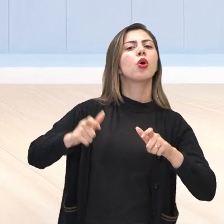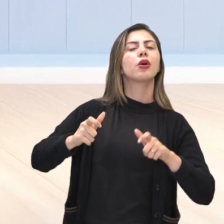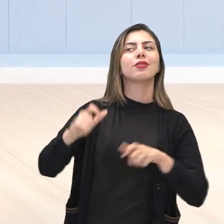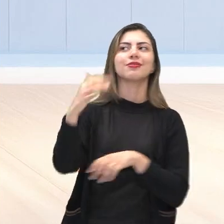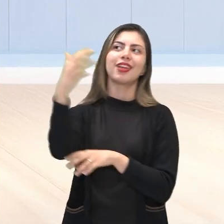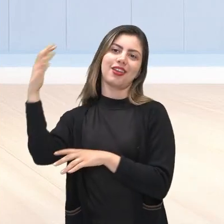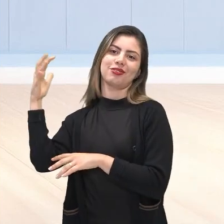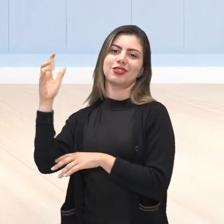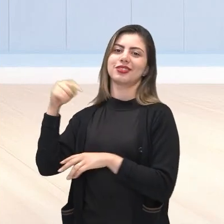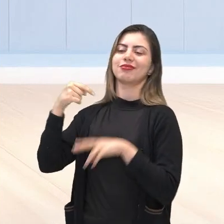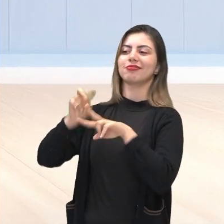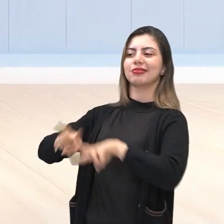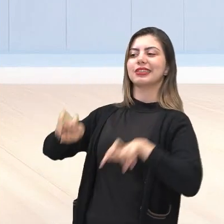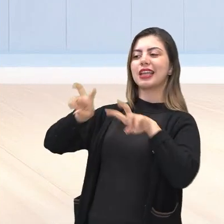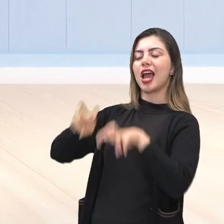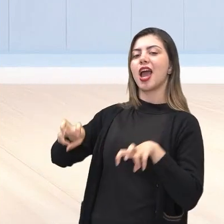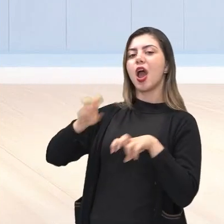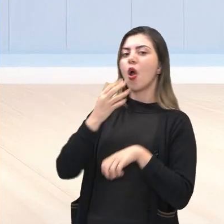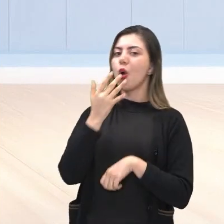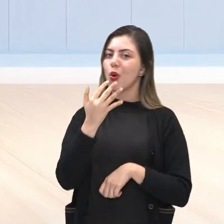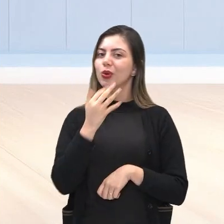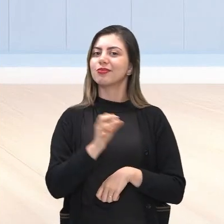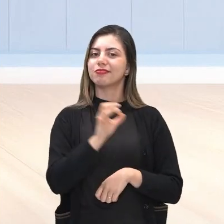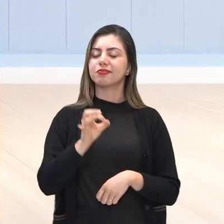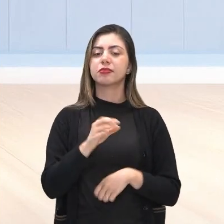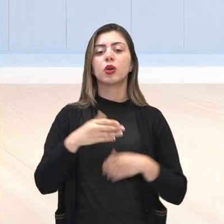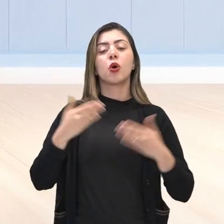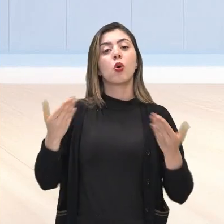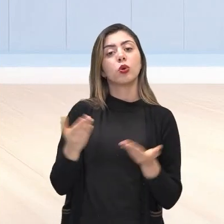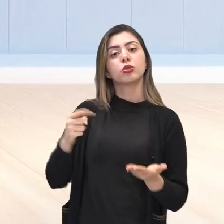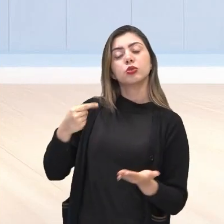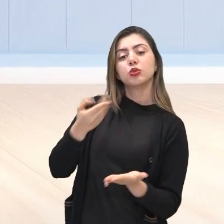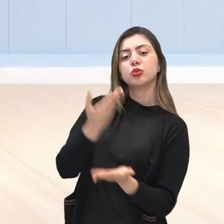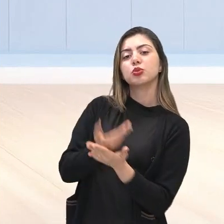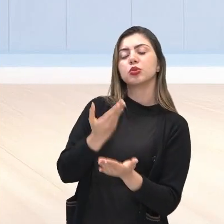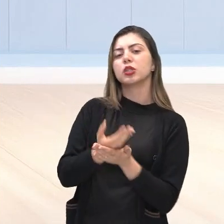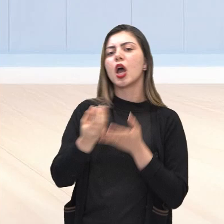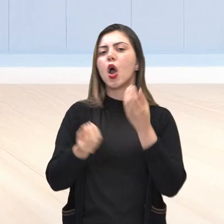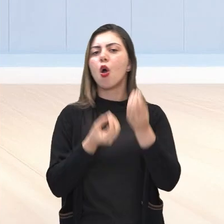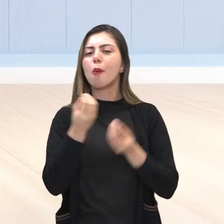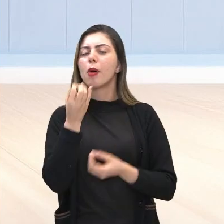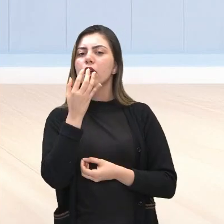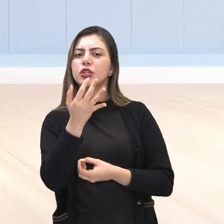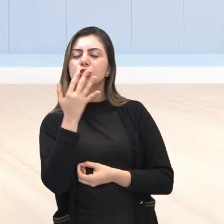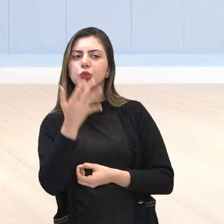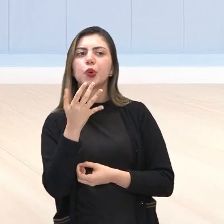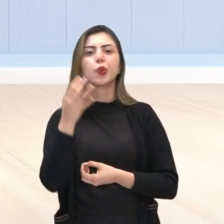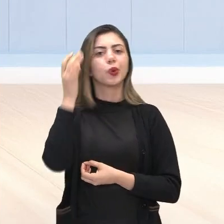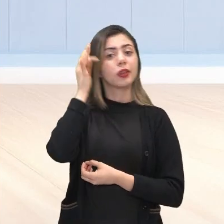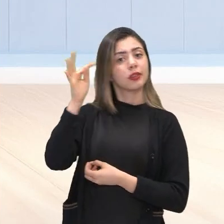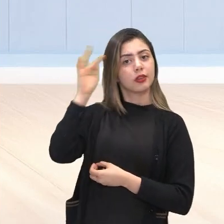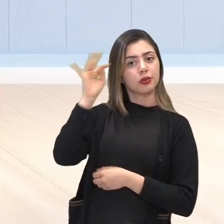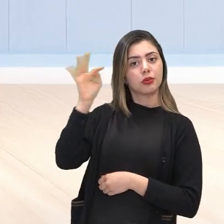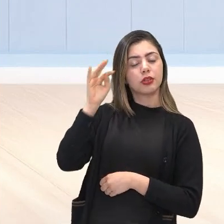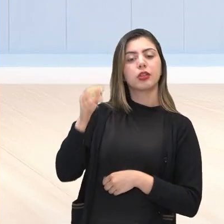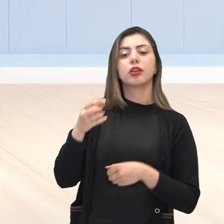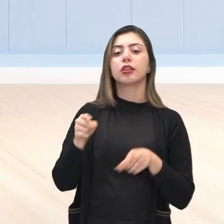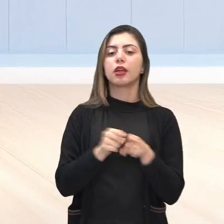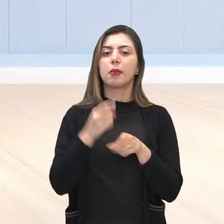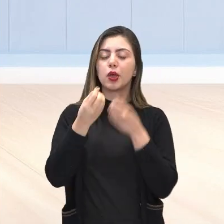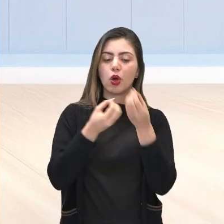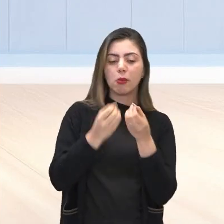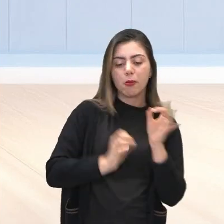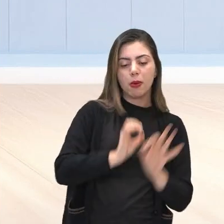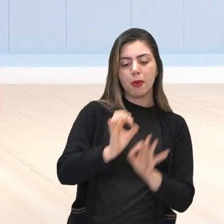com o nosso meio ambiente, vamos entender um pouco dessas cores, das suas teorias, das produções